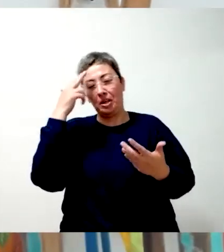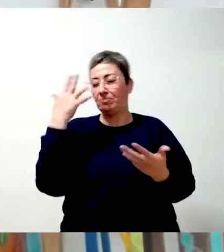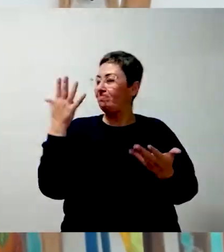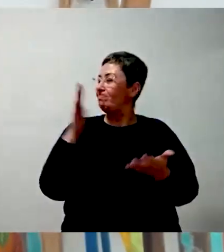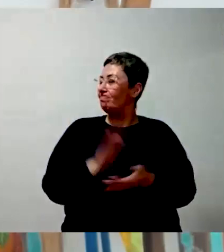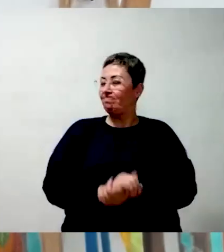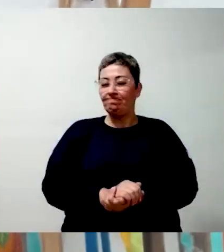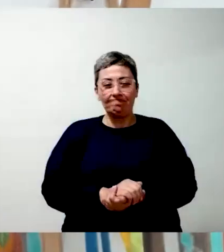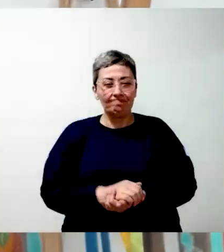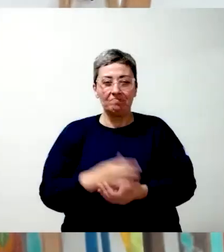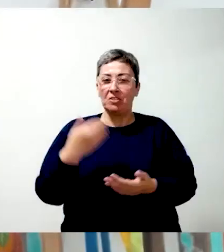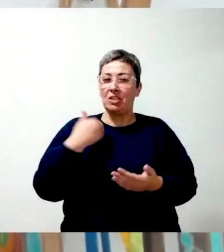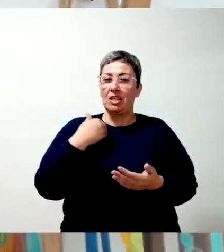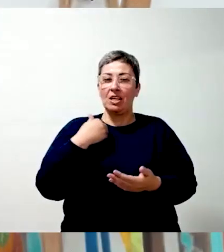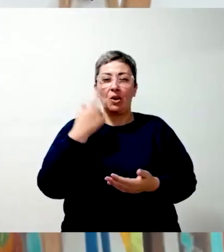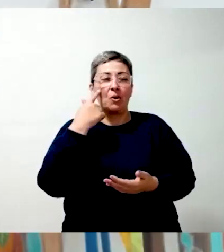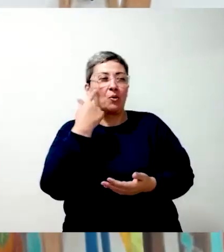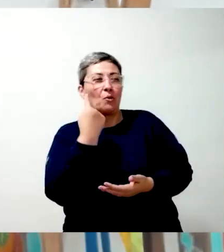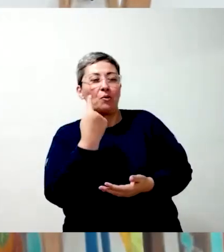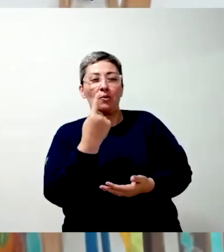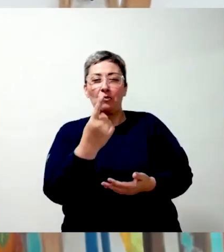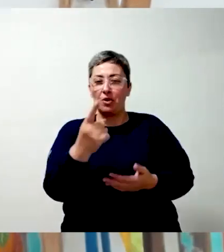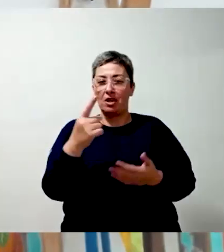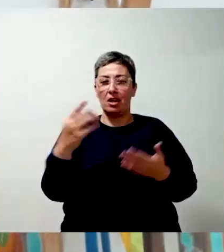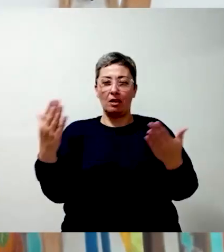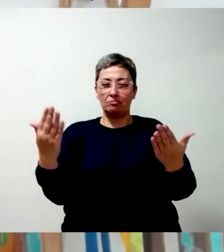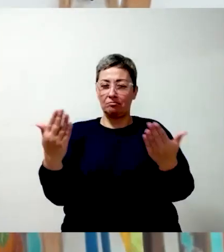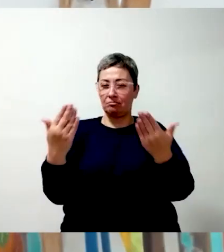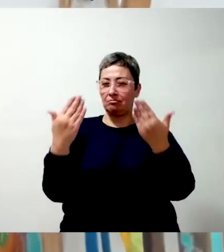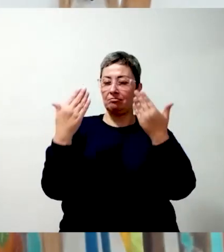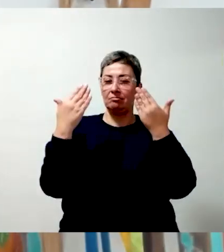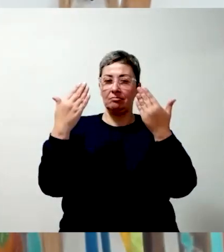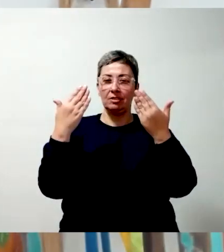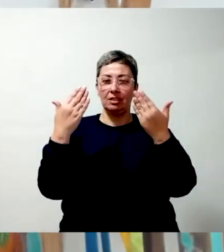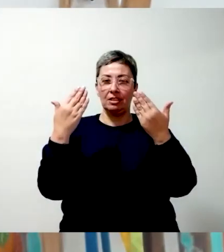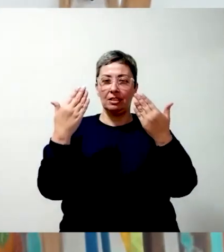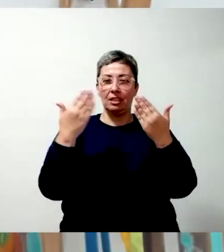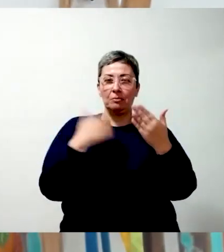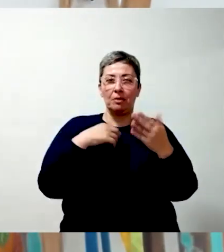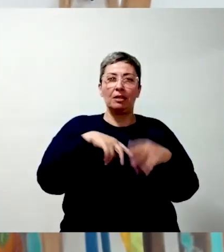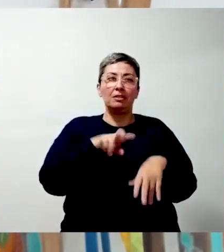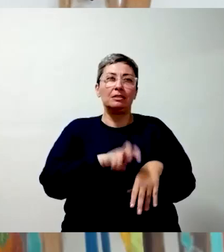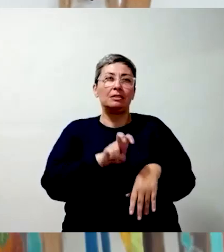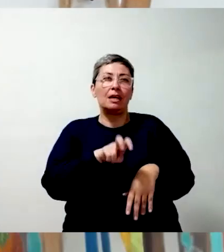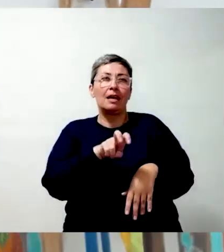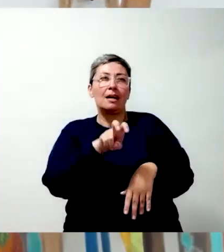Eu sonhei que eu via diante dos meus olhos uma